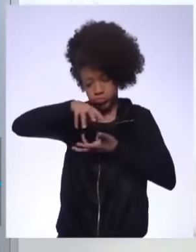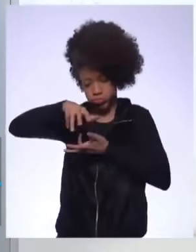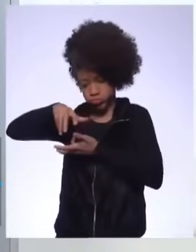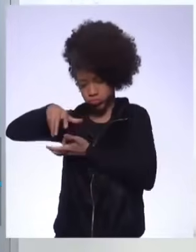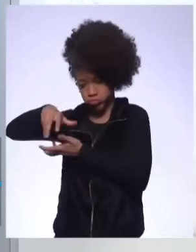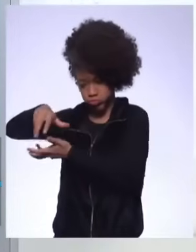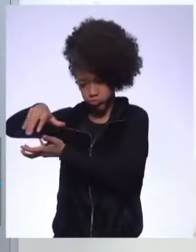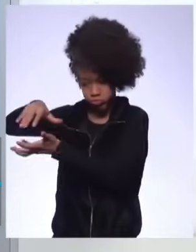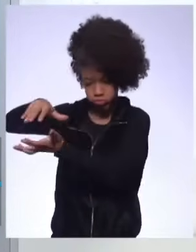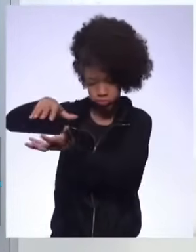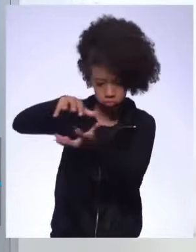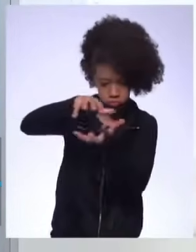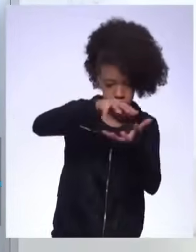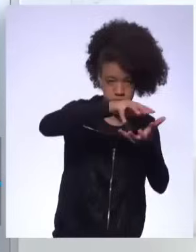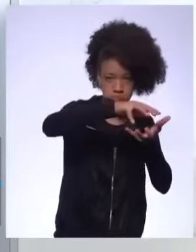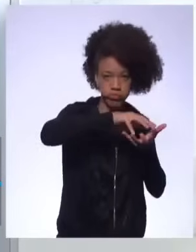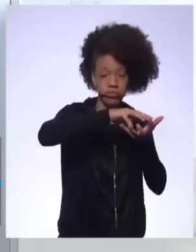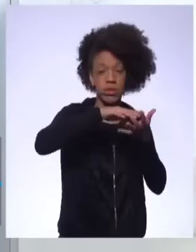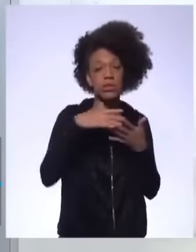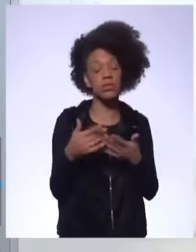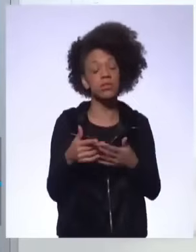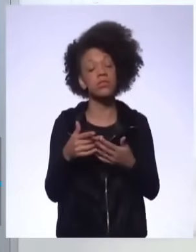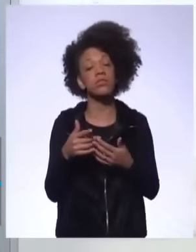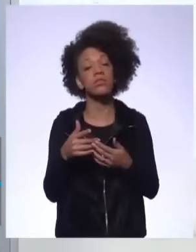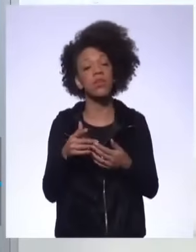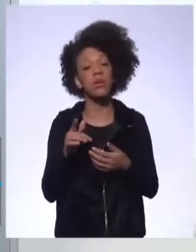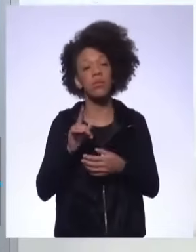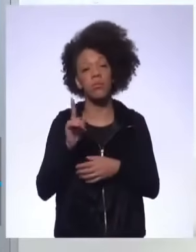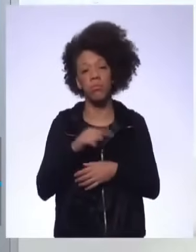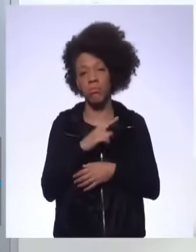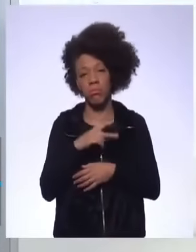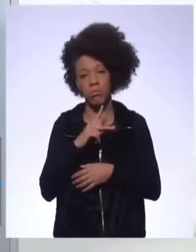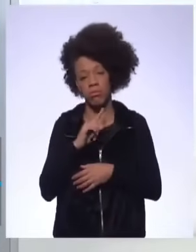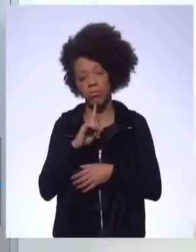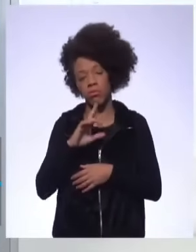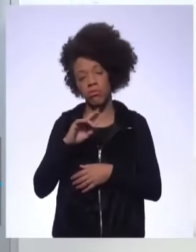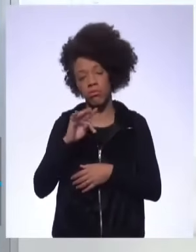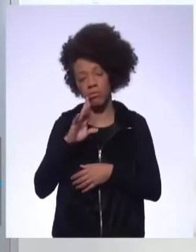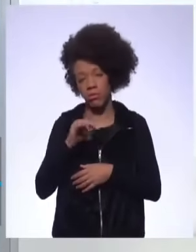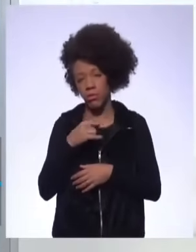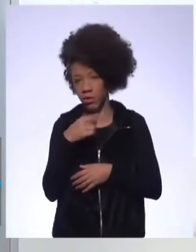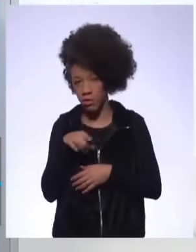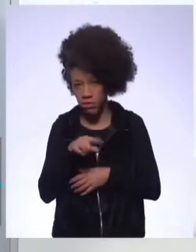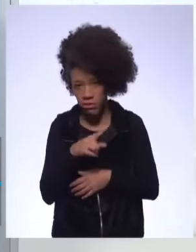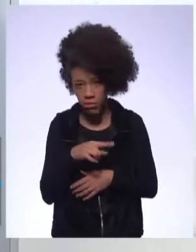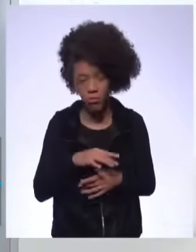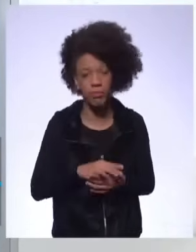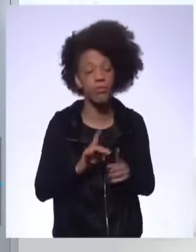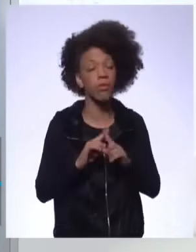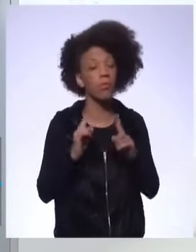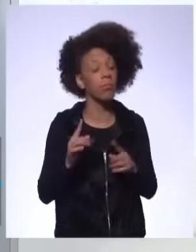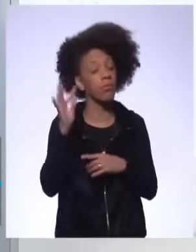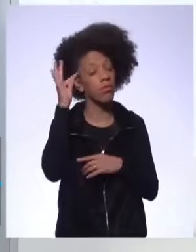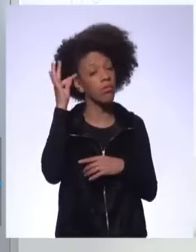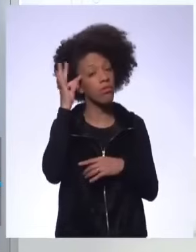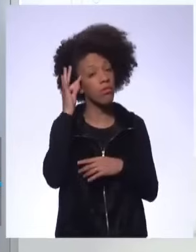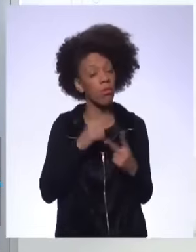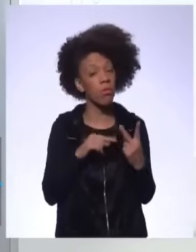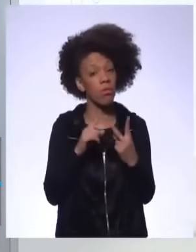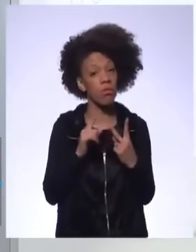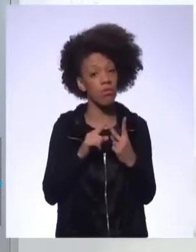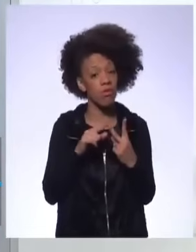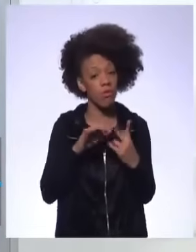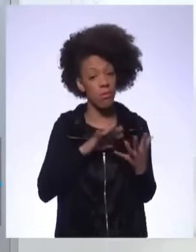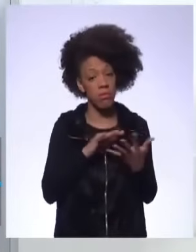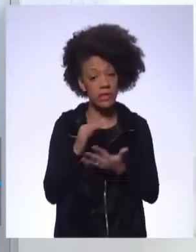Urano. E aí você tinha Plutão, que foi desclassificado. Tá bom? Mas... então, Vênus, teoricamente, seria o segundo mais quente, mas